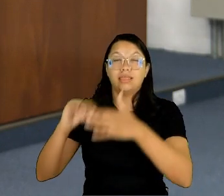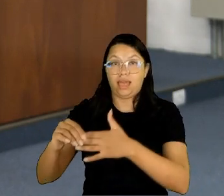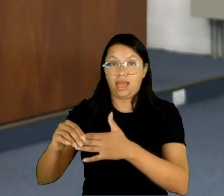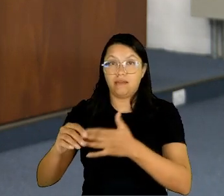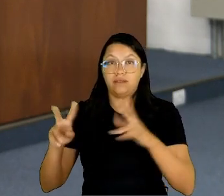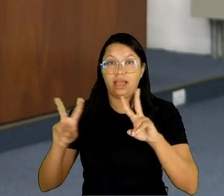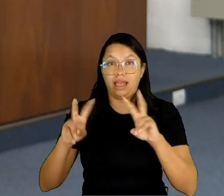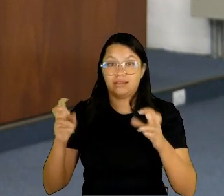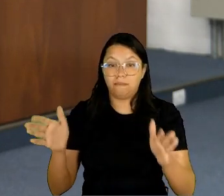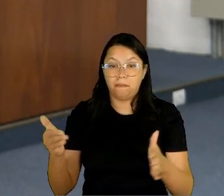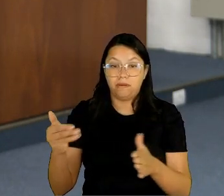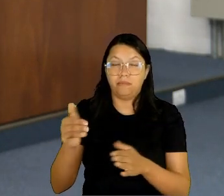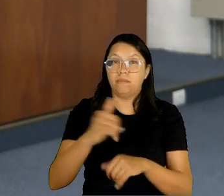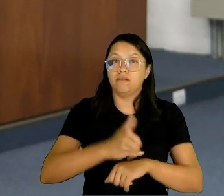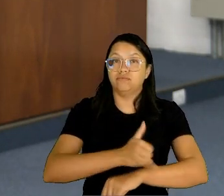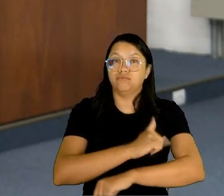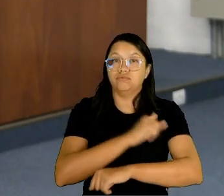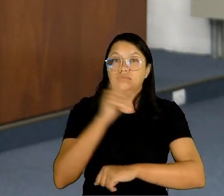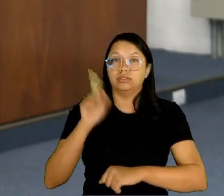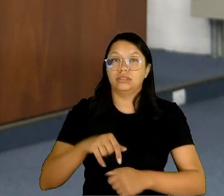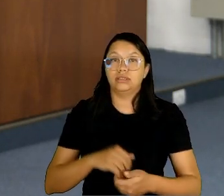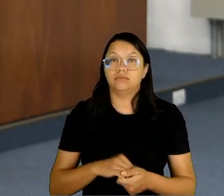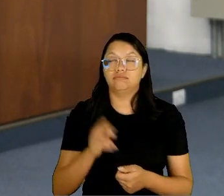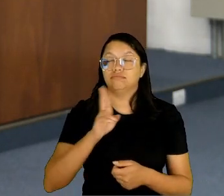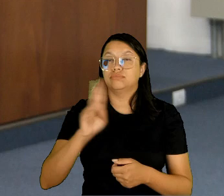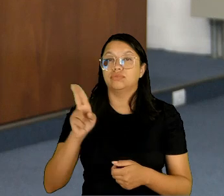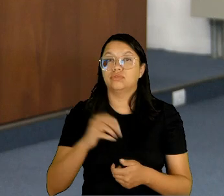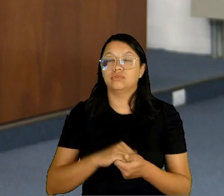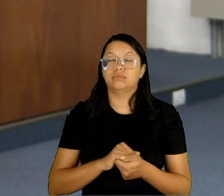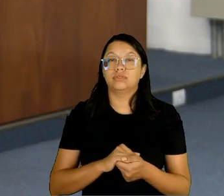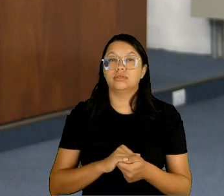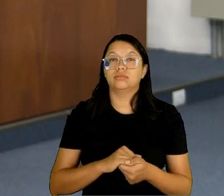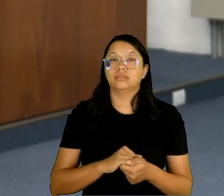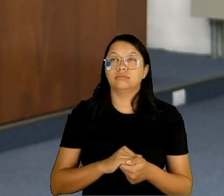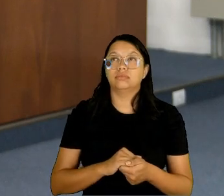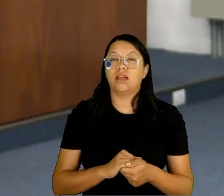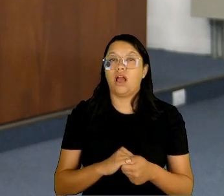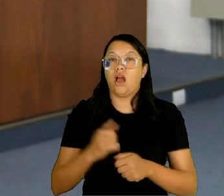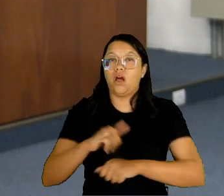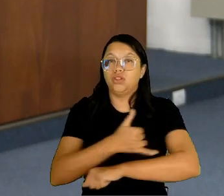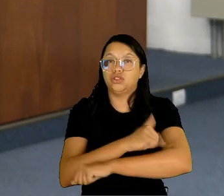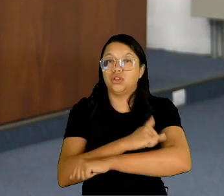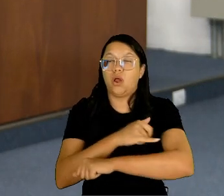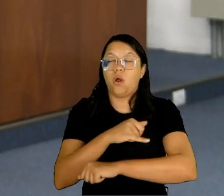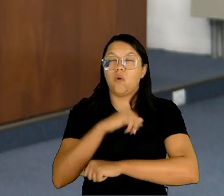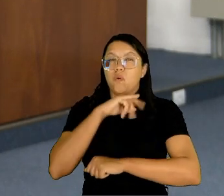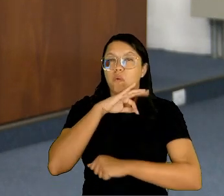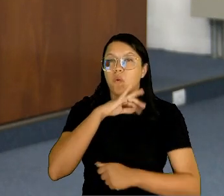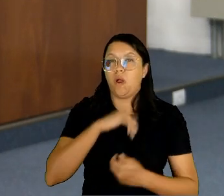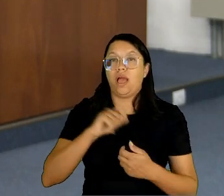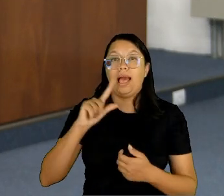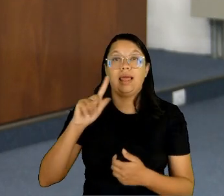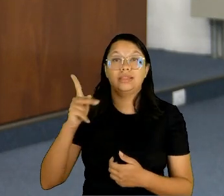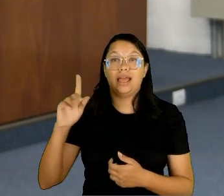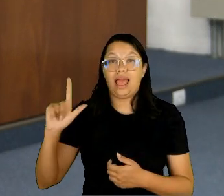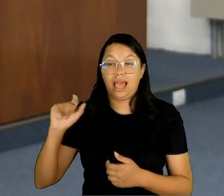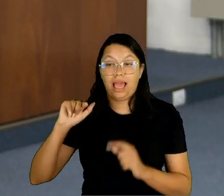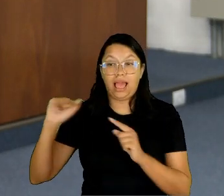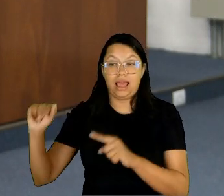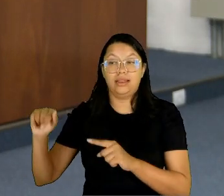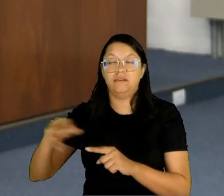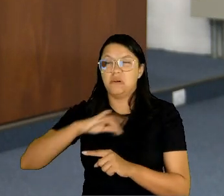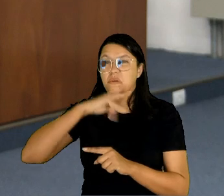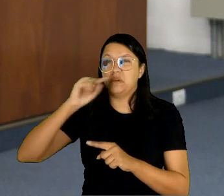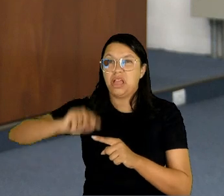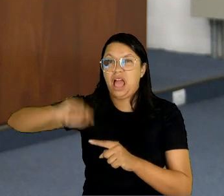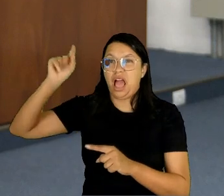a esse acúmulo de gordura dos lipídios seriam o que a gente chama da aterosclerose ruim, que é quando a gente tem o LDL, que é o